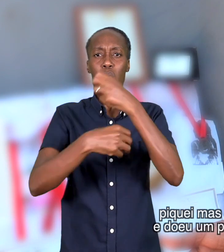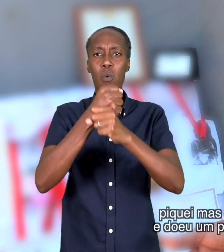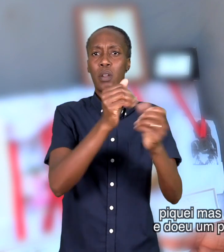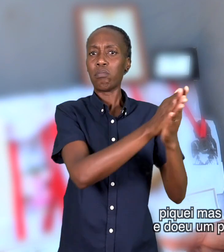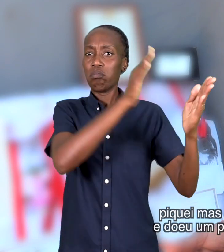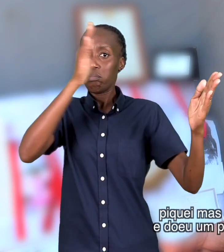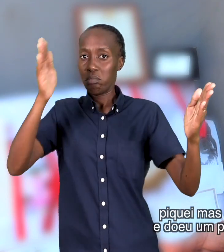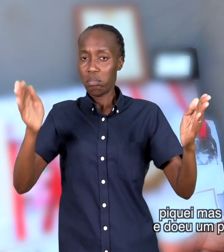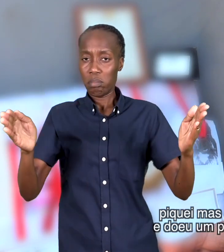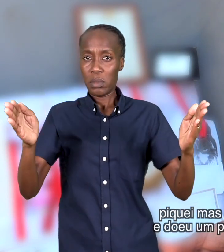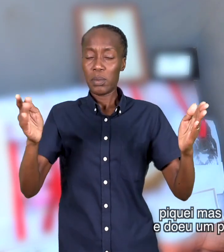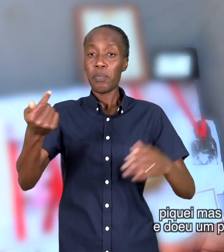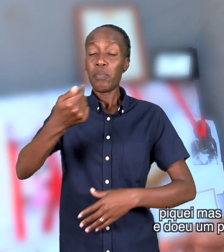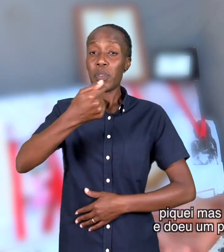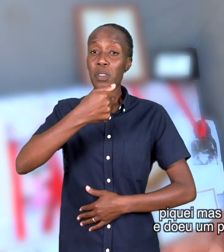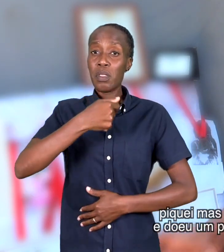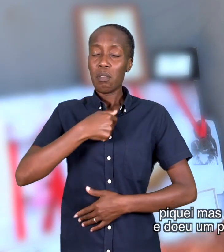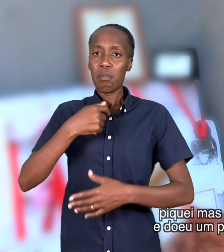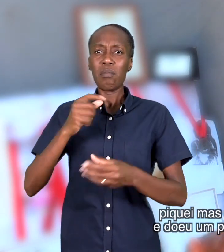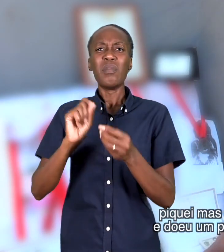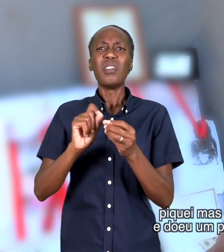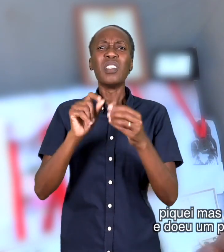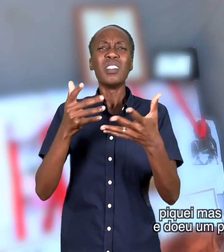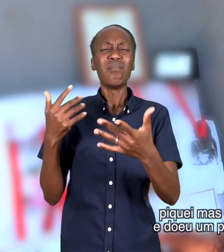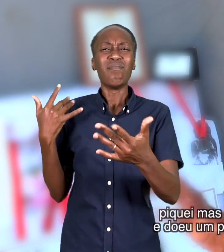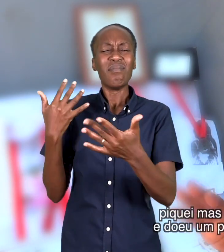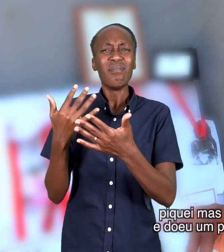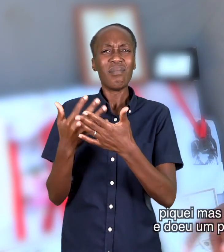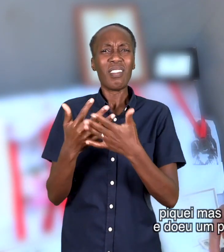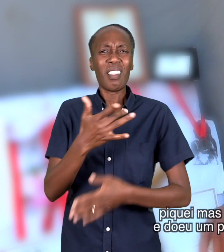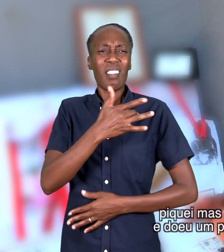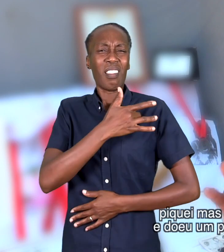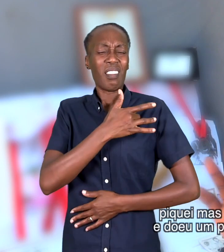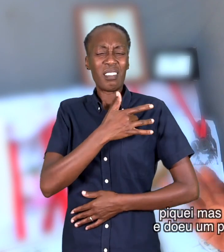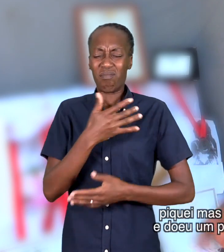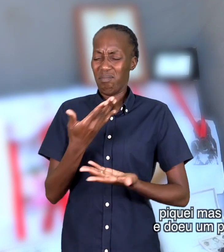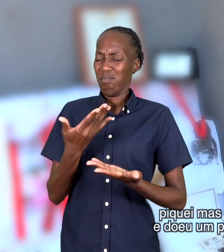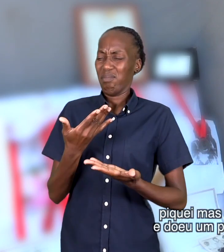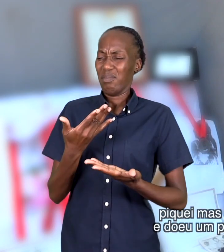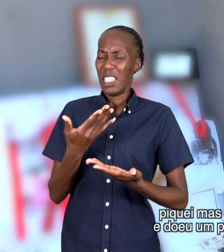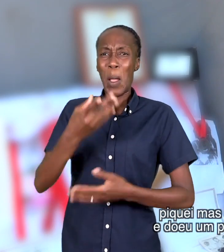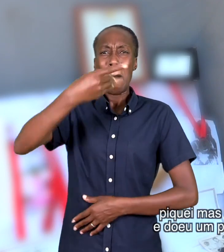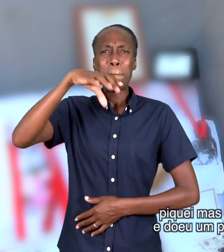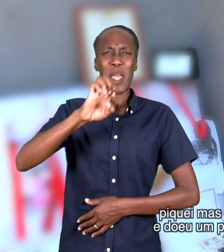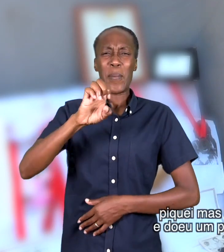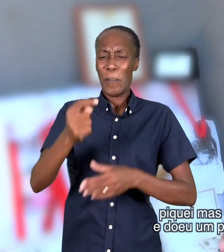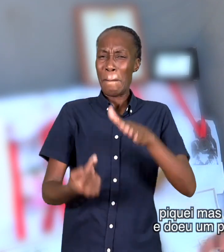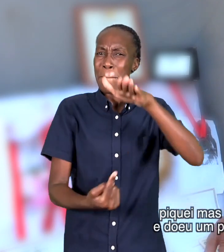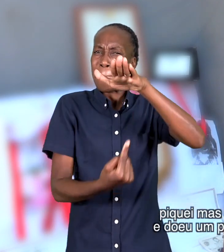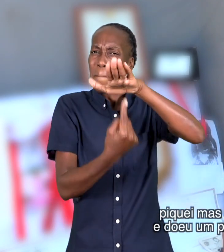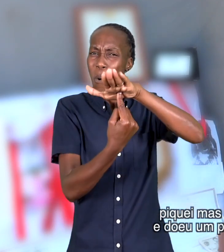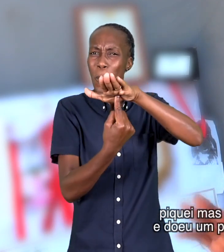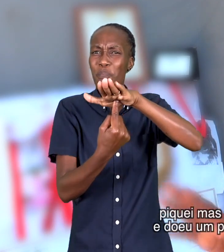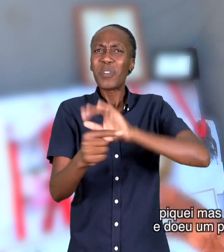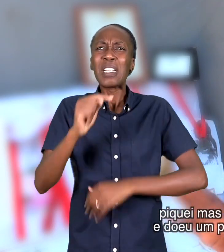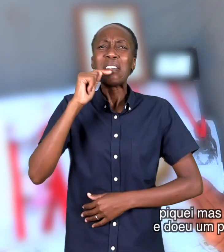E piquei, mas senti um pico, mas não está a sangrar. Doei um bocadinho,